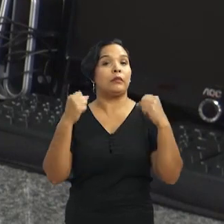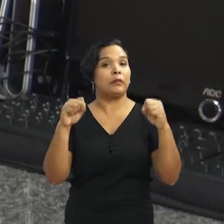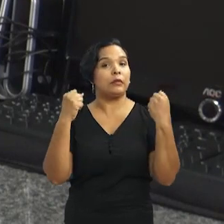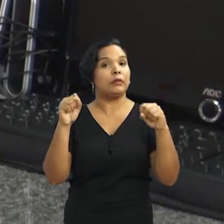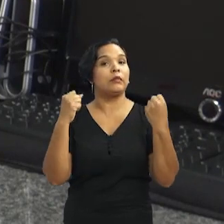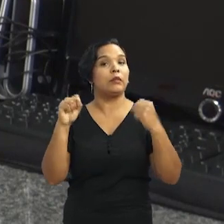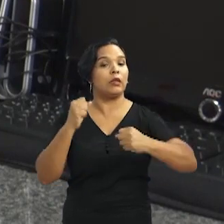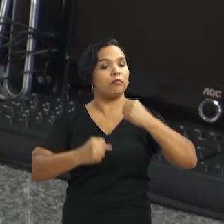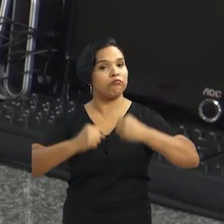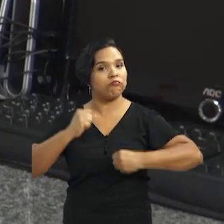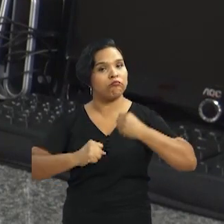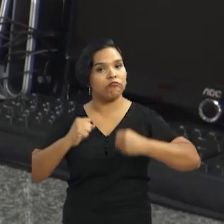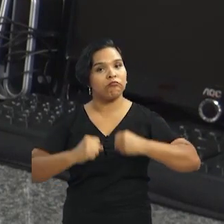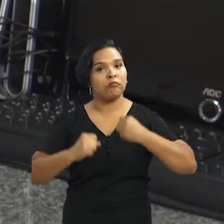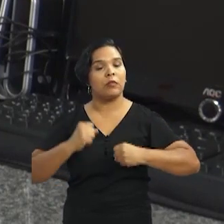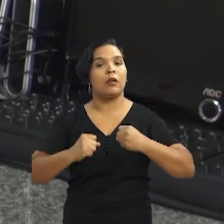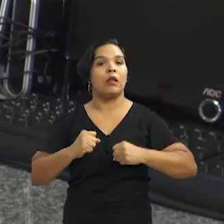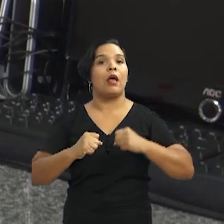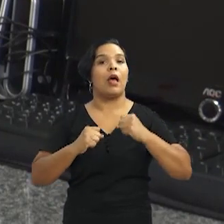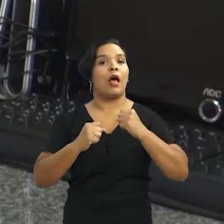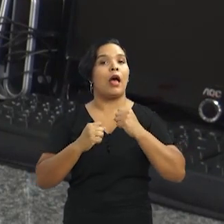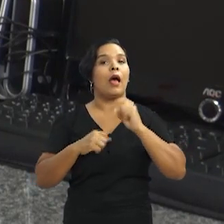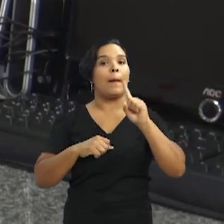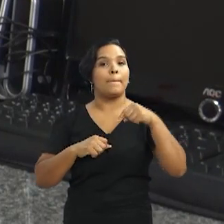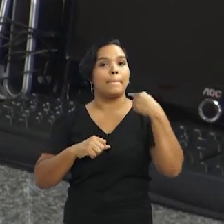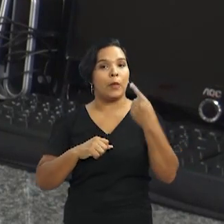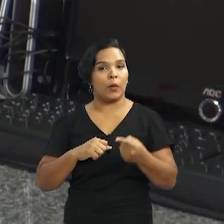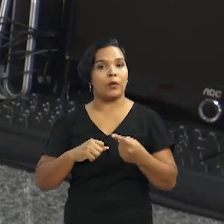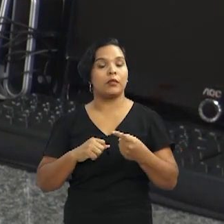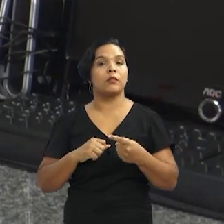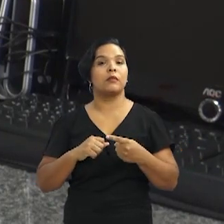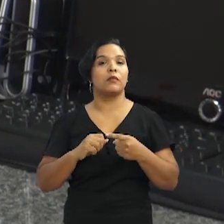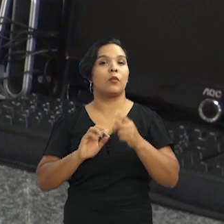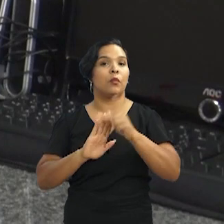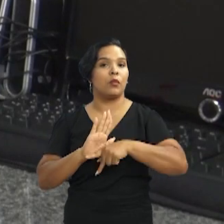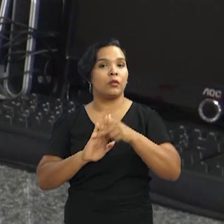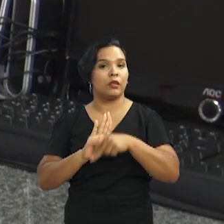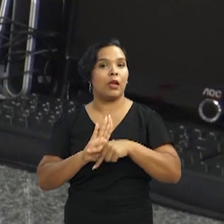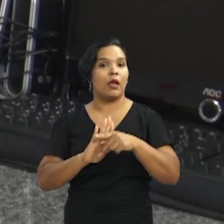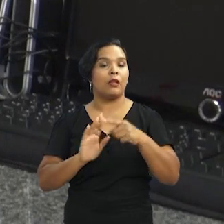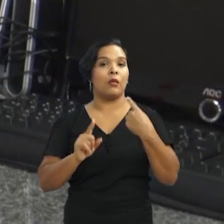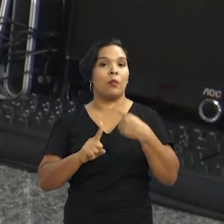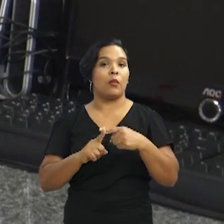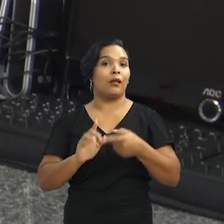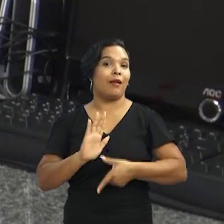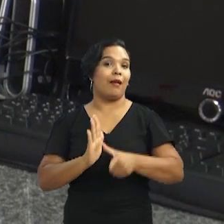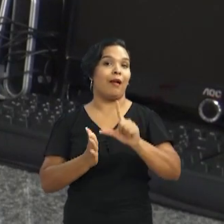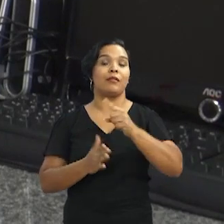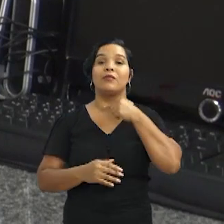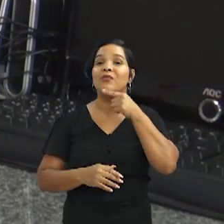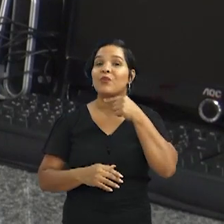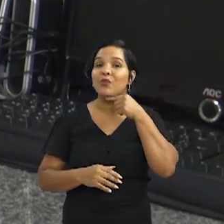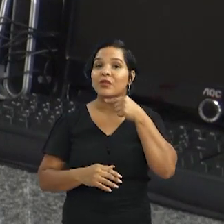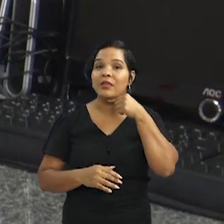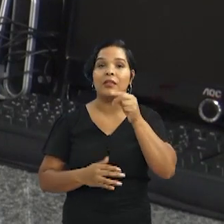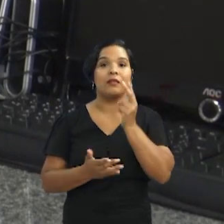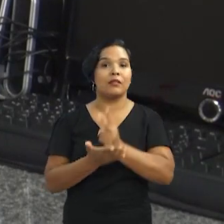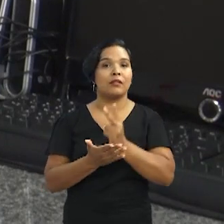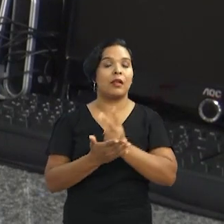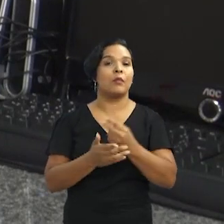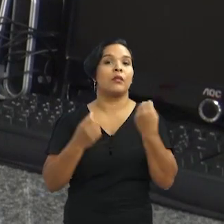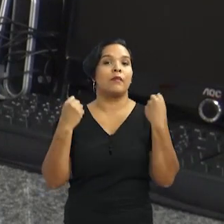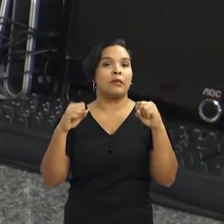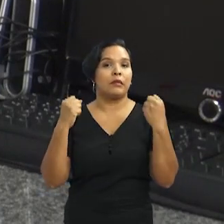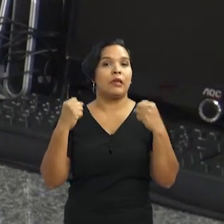iniciou a atividade física, o exercício físico após passar aqui por o nosso protocolo, porque antes as pessoas não conseguiam